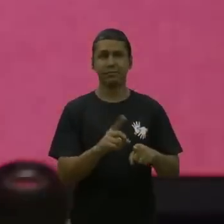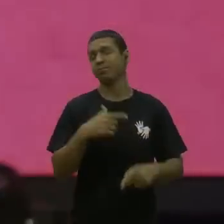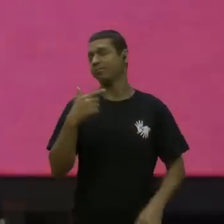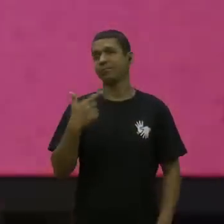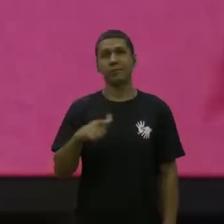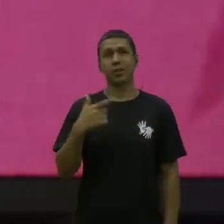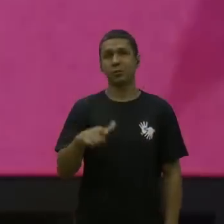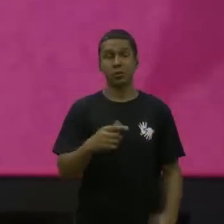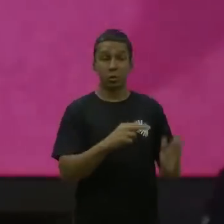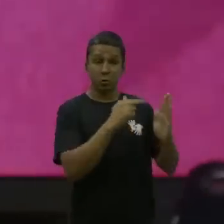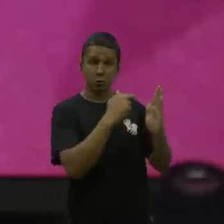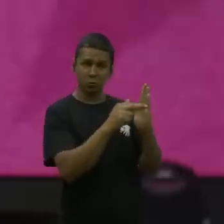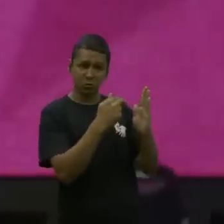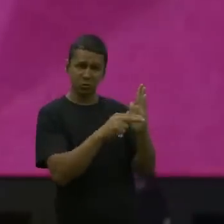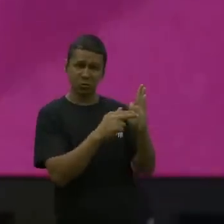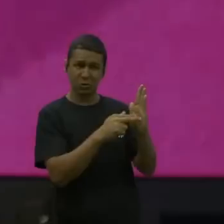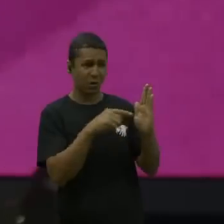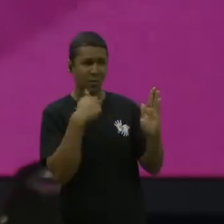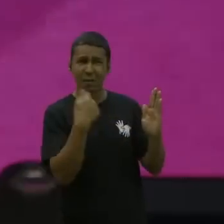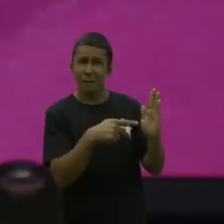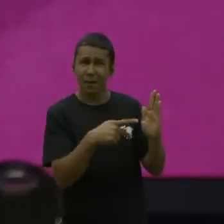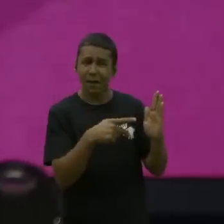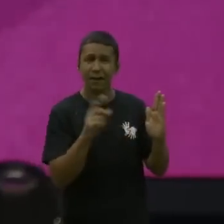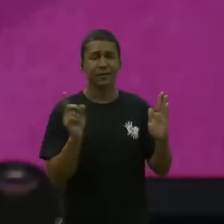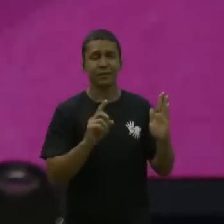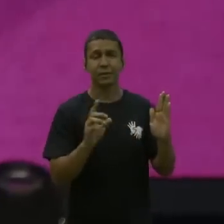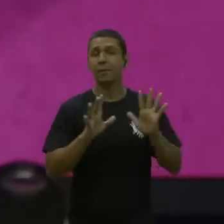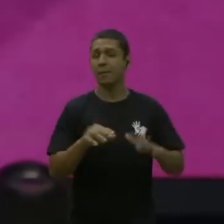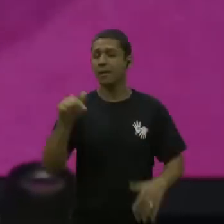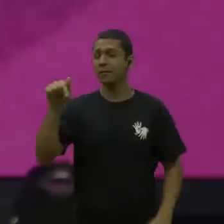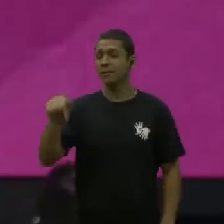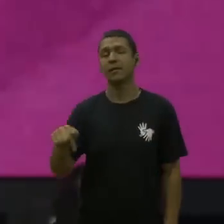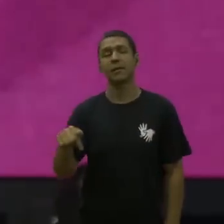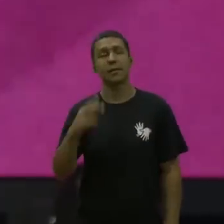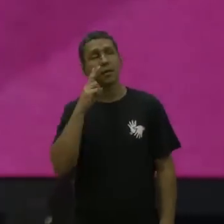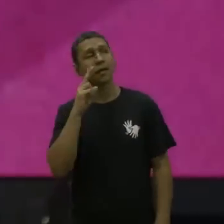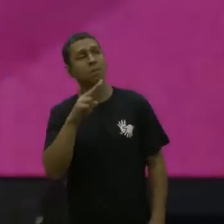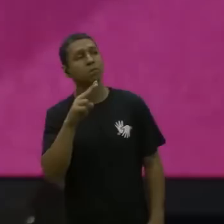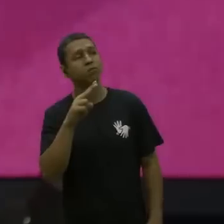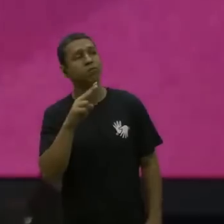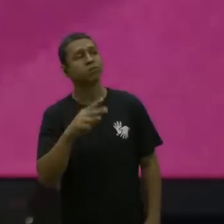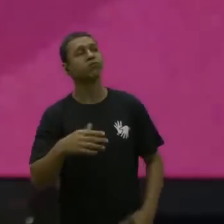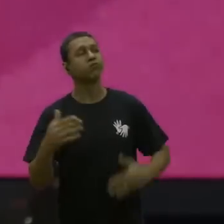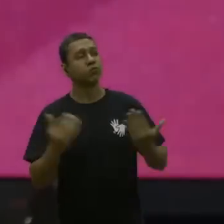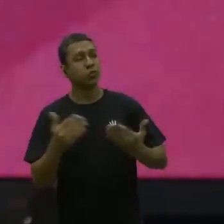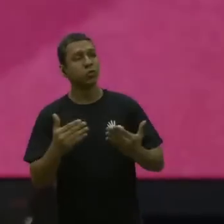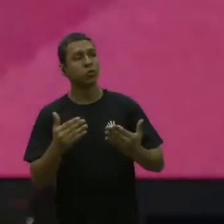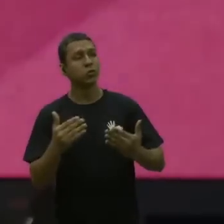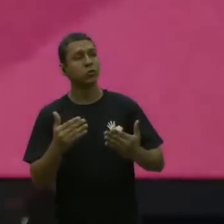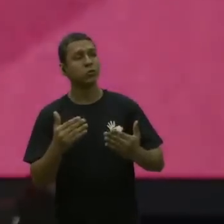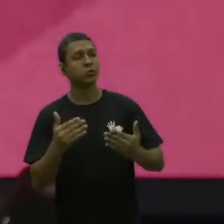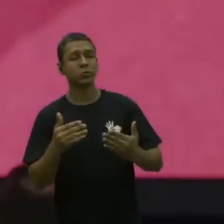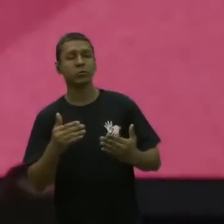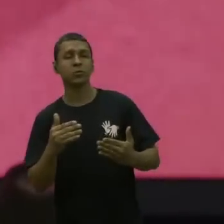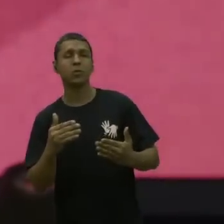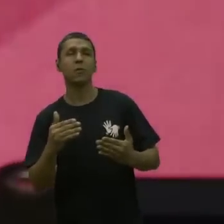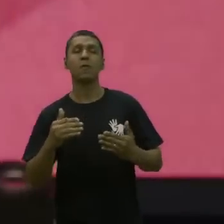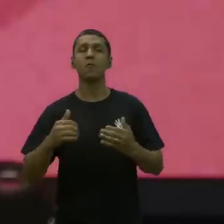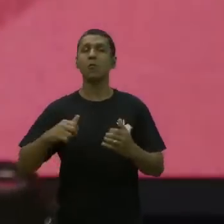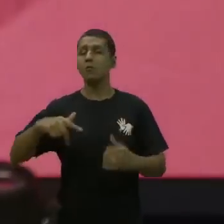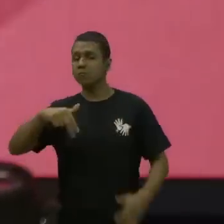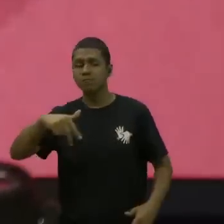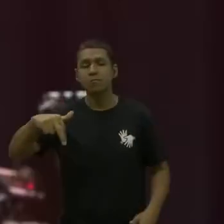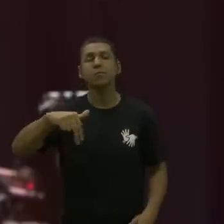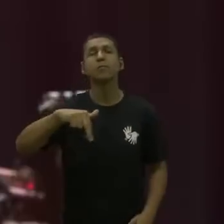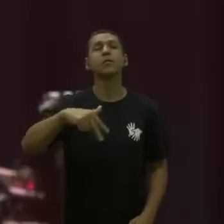o nome reservado para ela, mas ela olha e diz: hoje eu vou me movimentar por algo que eu